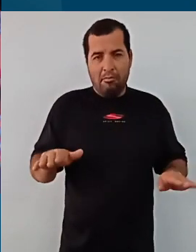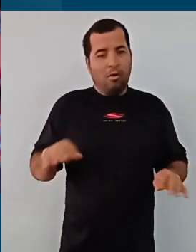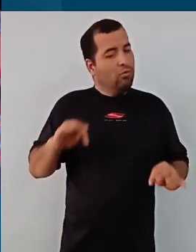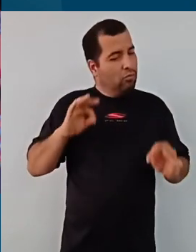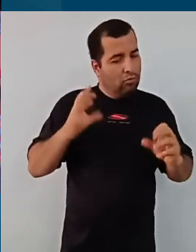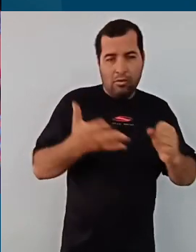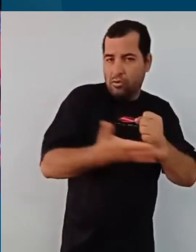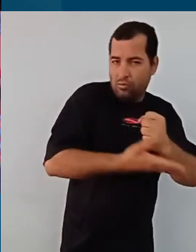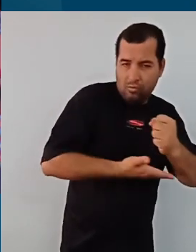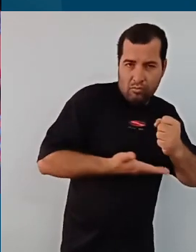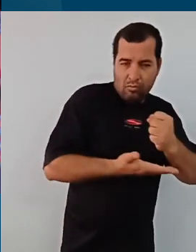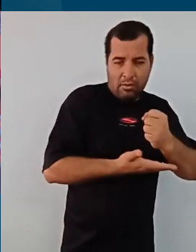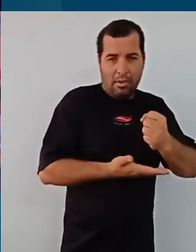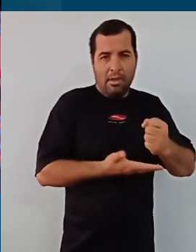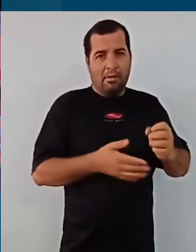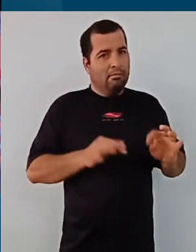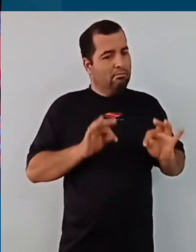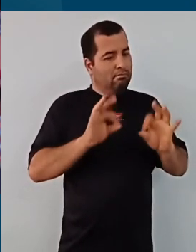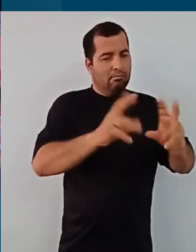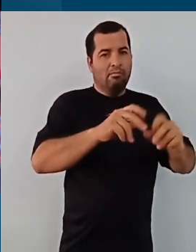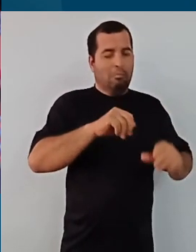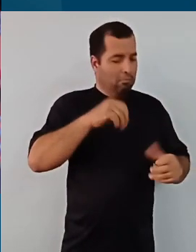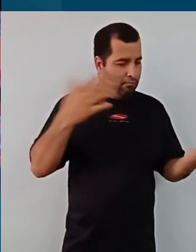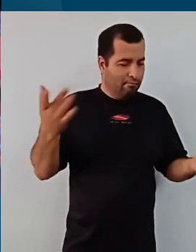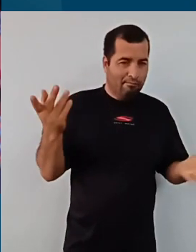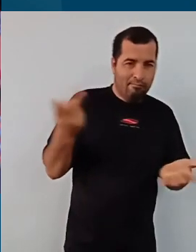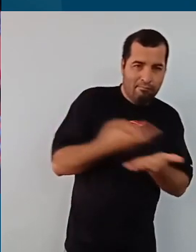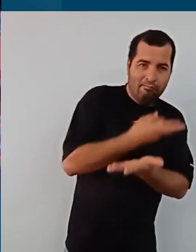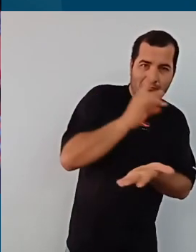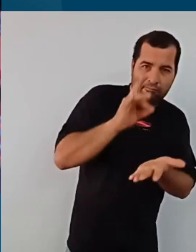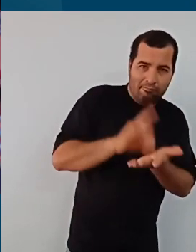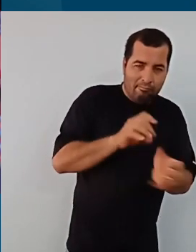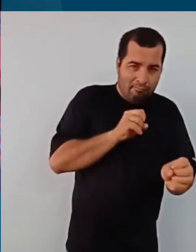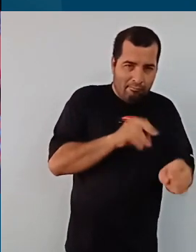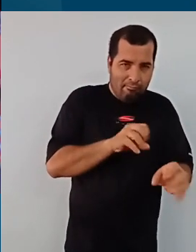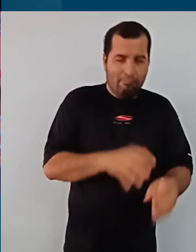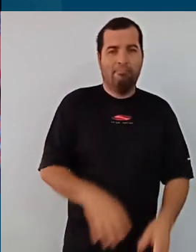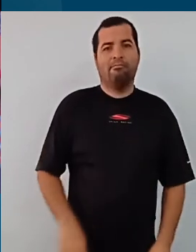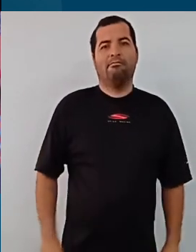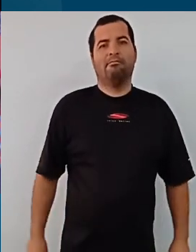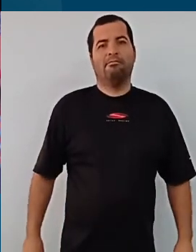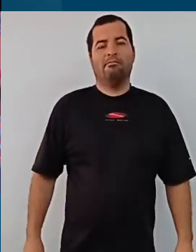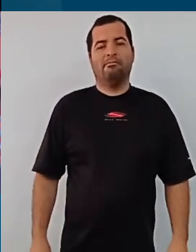estrutural educacional para que essa perspectiva de ensino acontecesse?